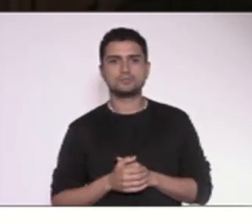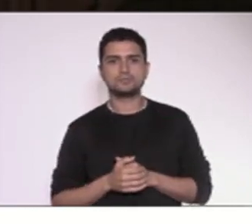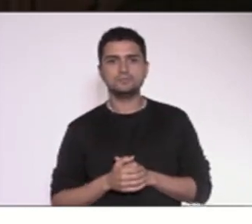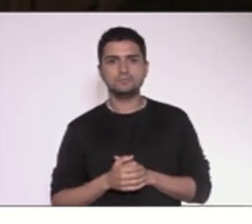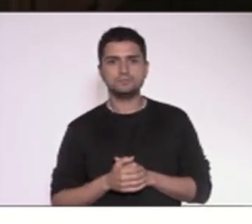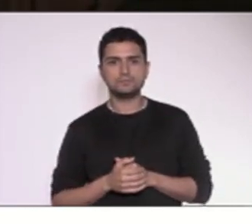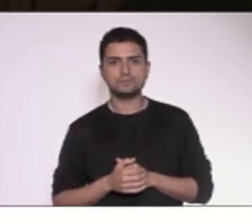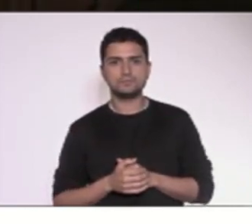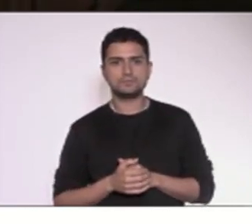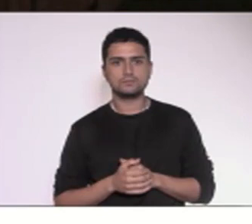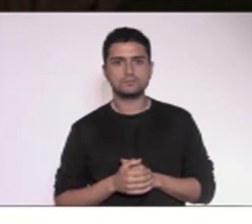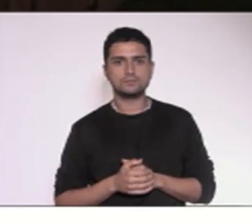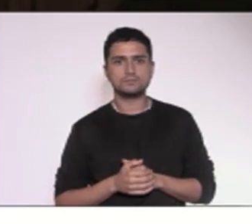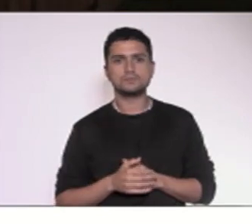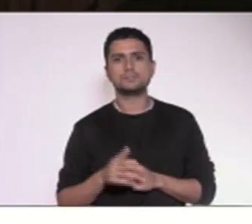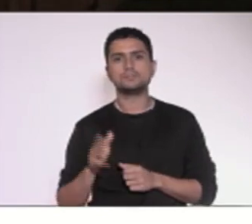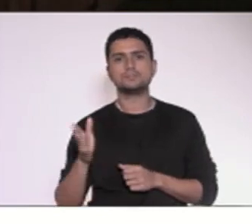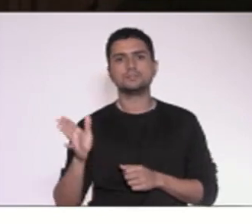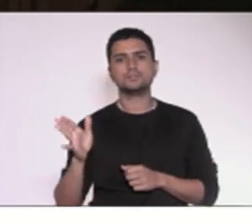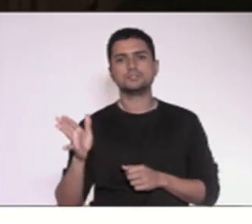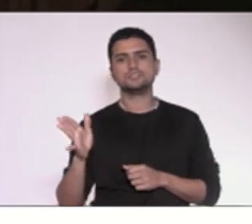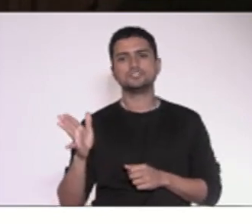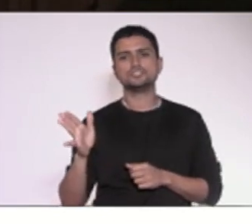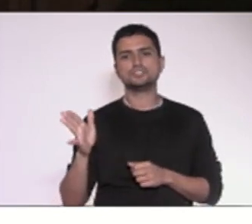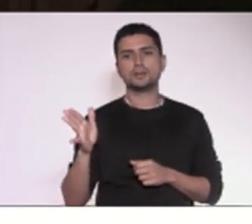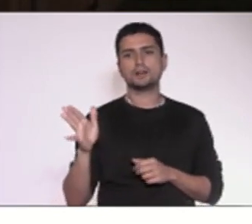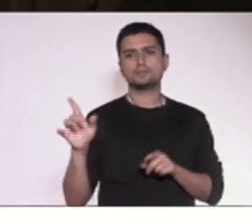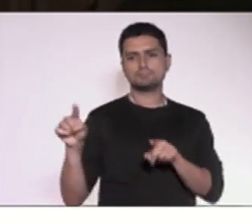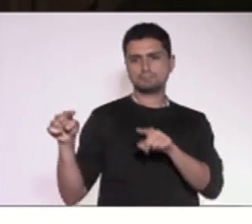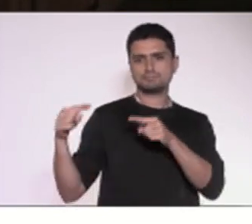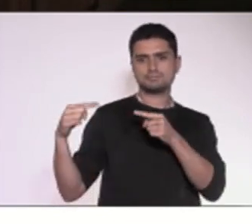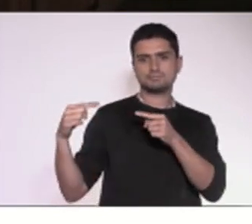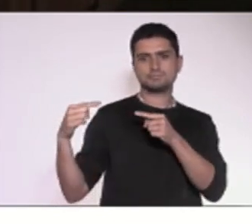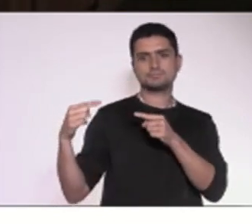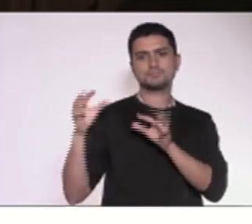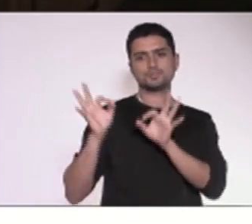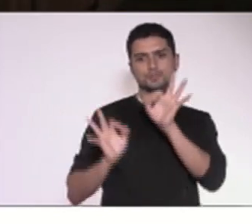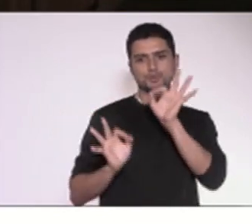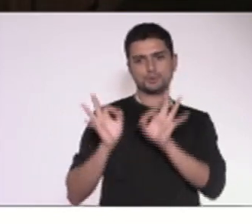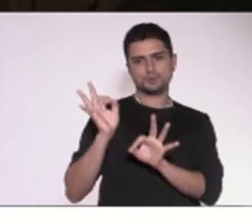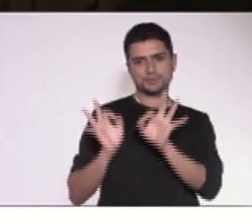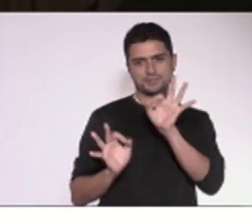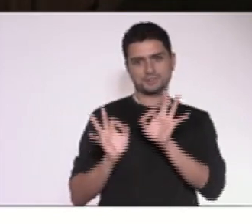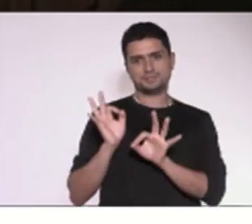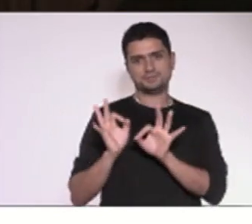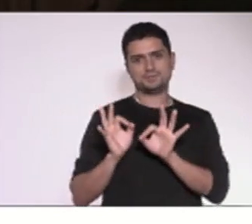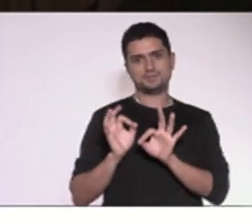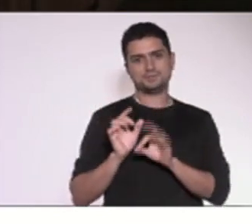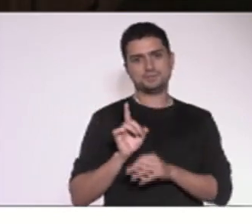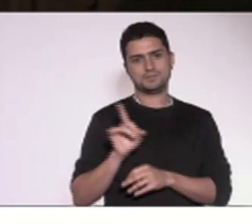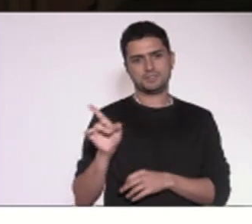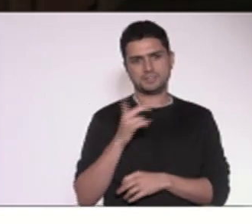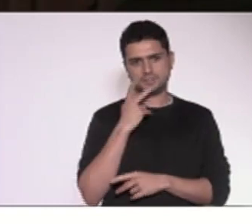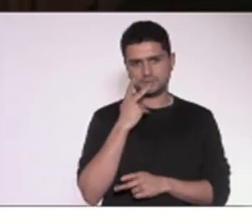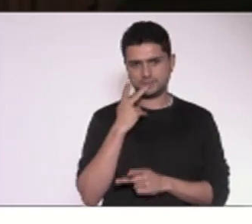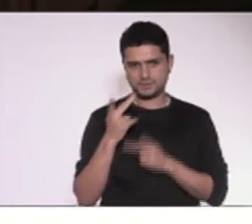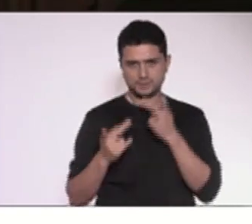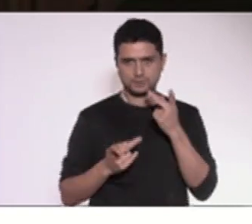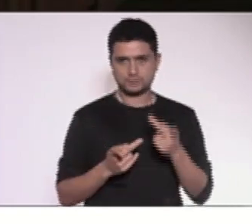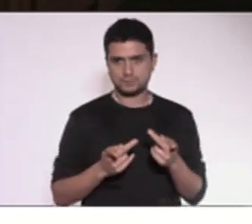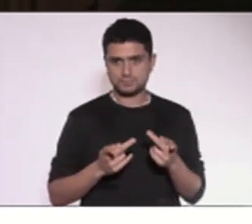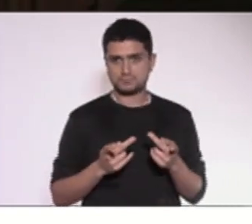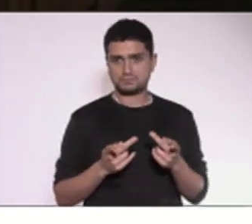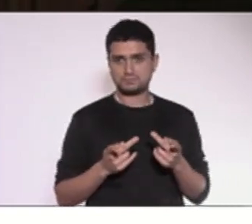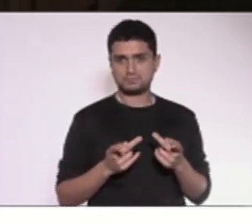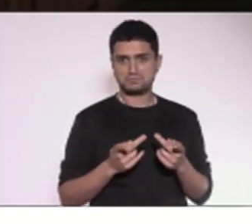em algumas dezenas de tribunais do júri. A sua fala contundente,